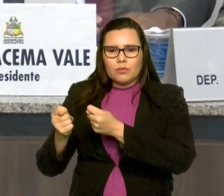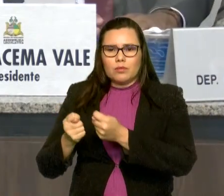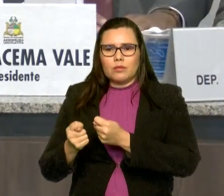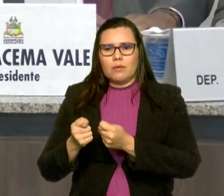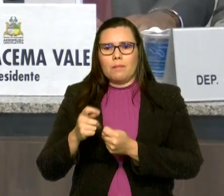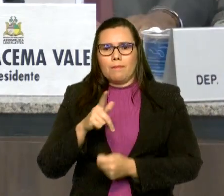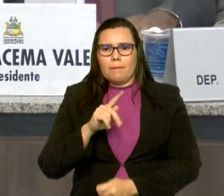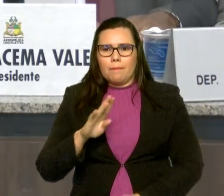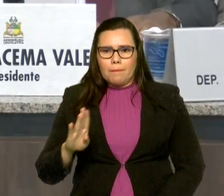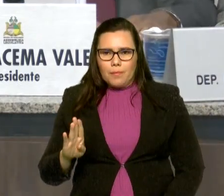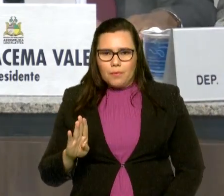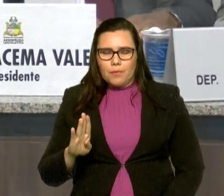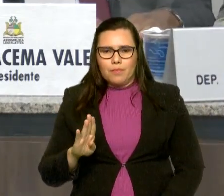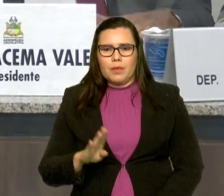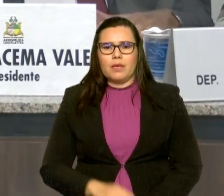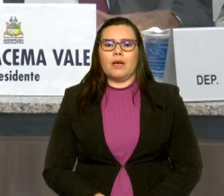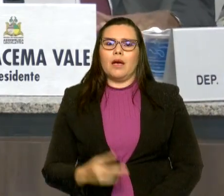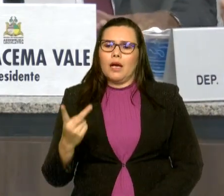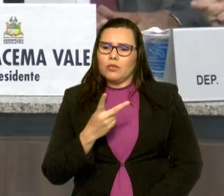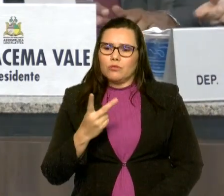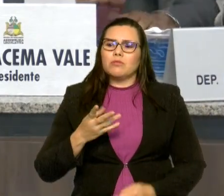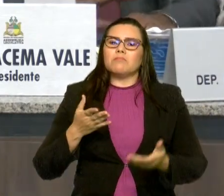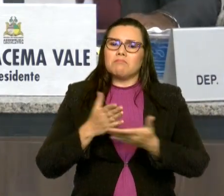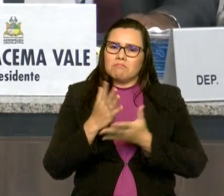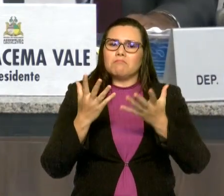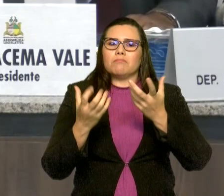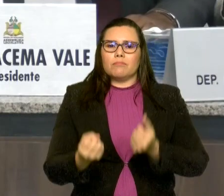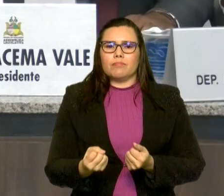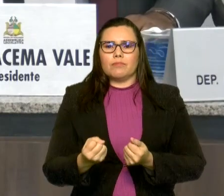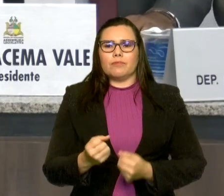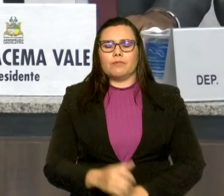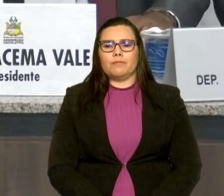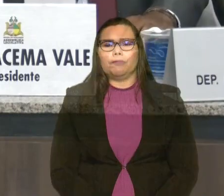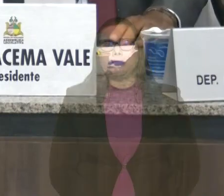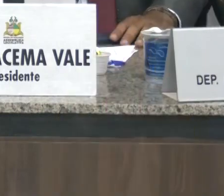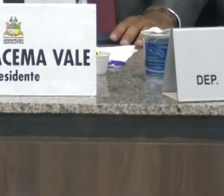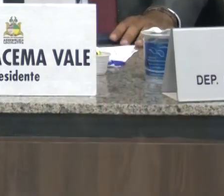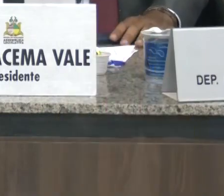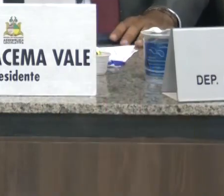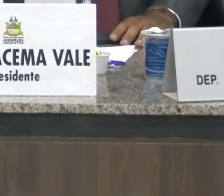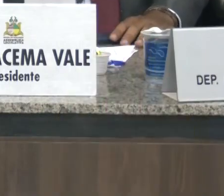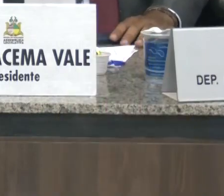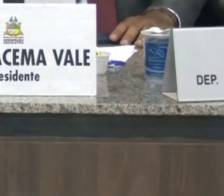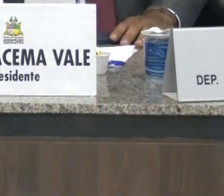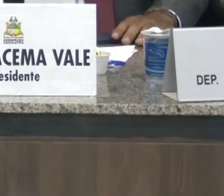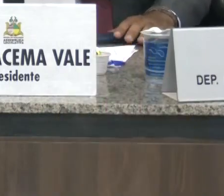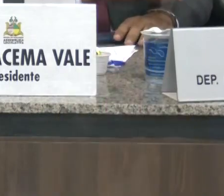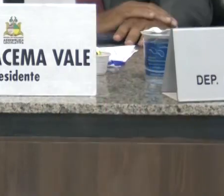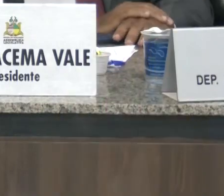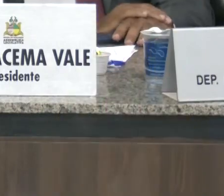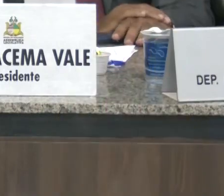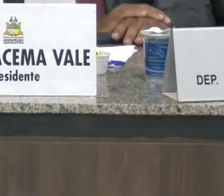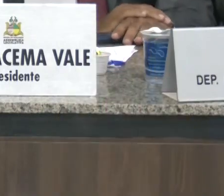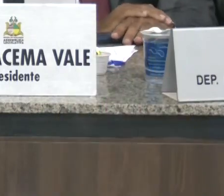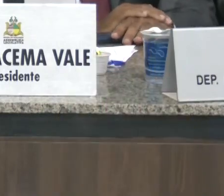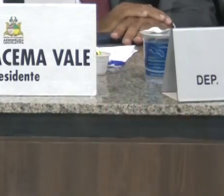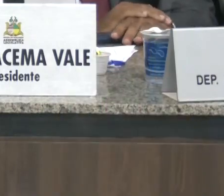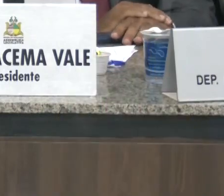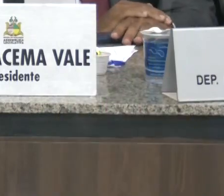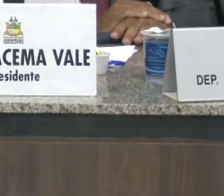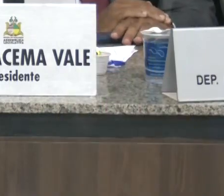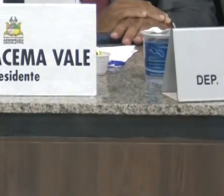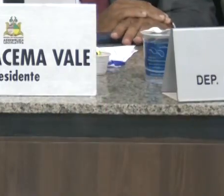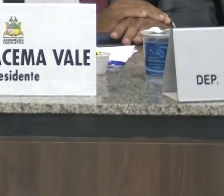Pública, Seguridade Social e Relações de Trabalho. Relator deputado Neto Evangelista. Os deputados